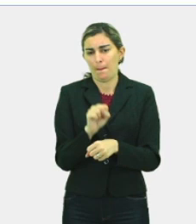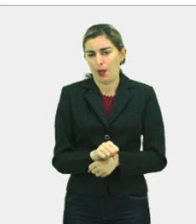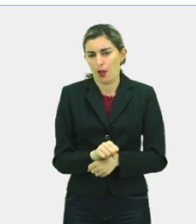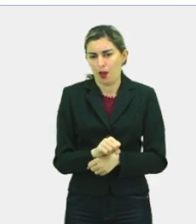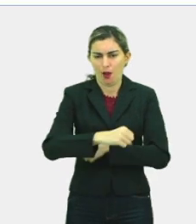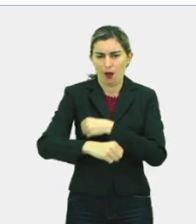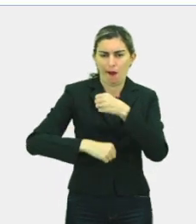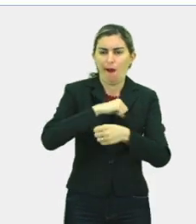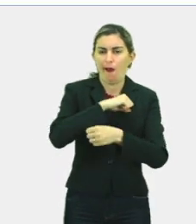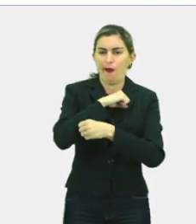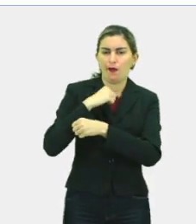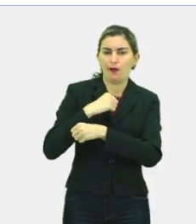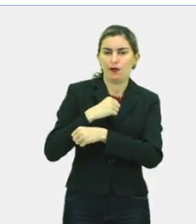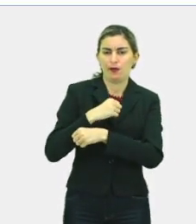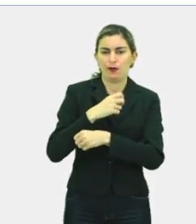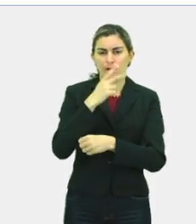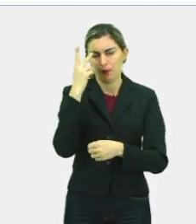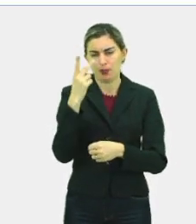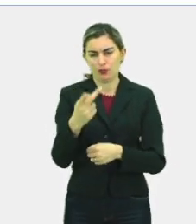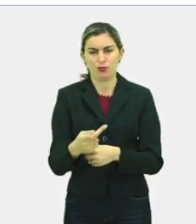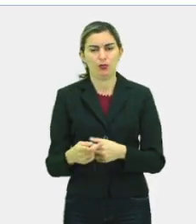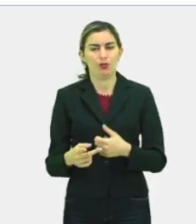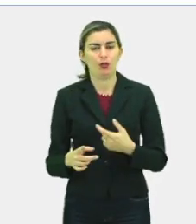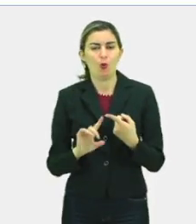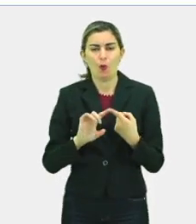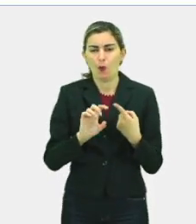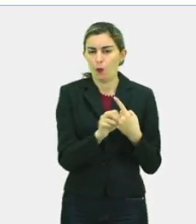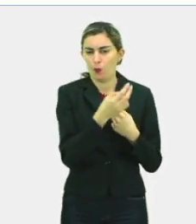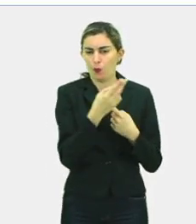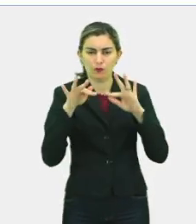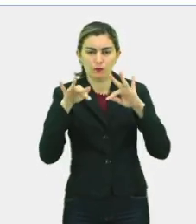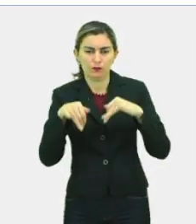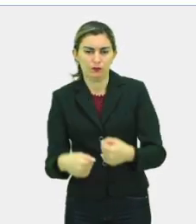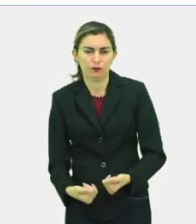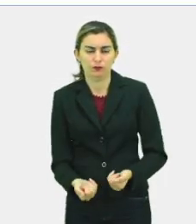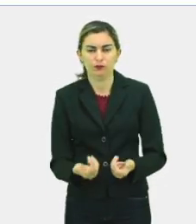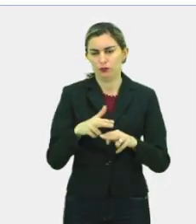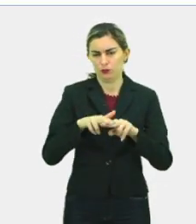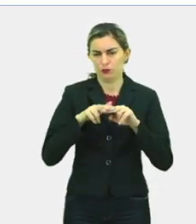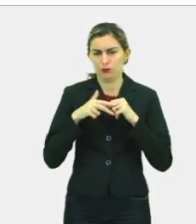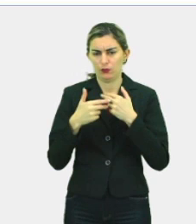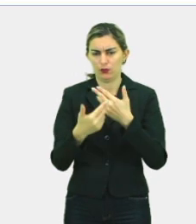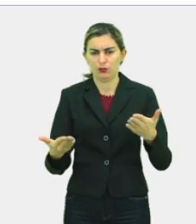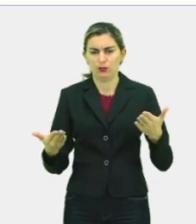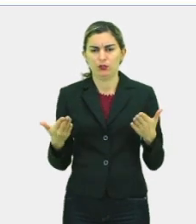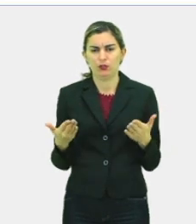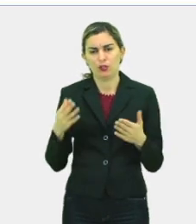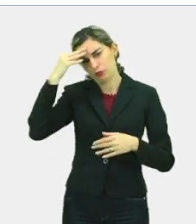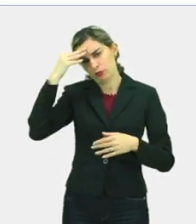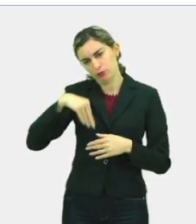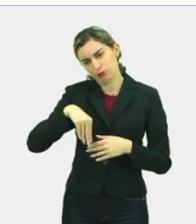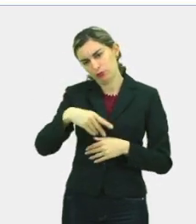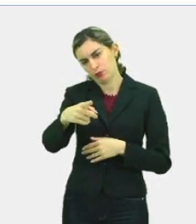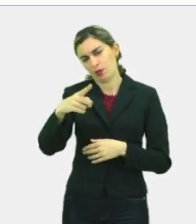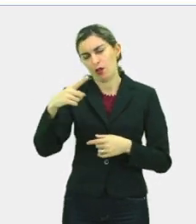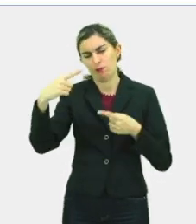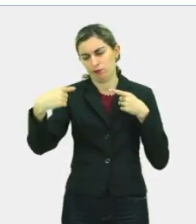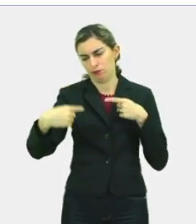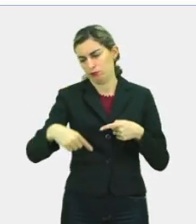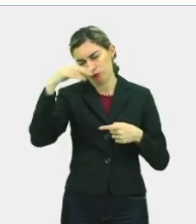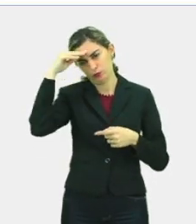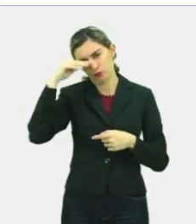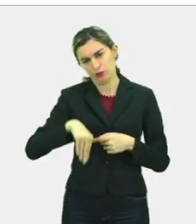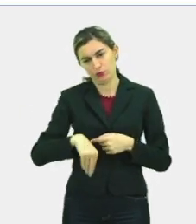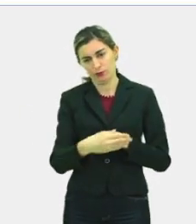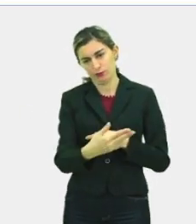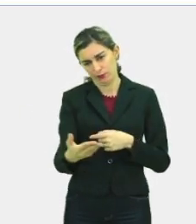repente a gente pode imobilizar a pessoa no solo, no tatame. E por finalização, causando a desistência do